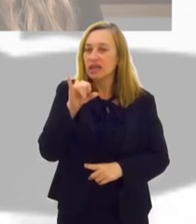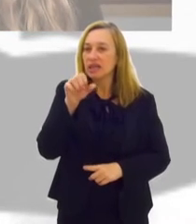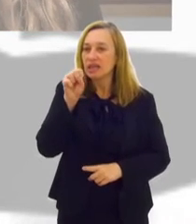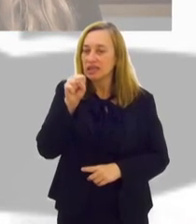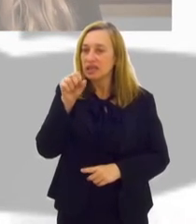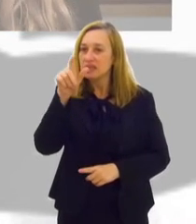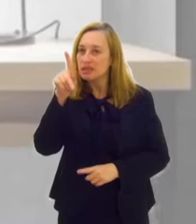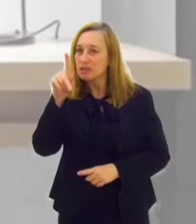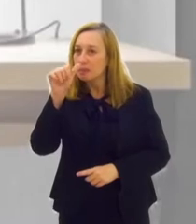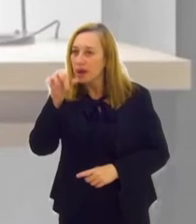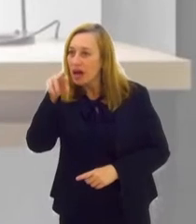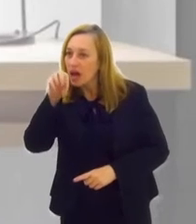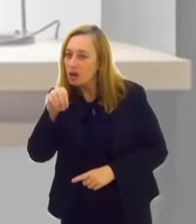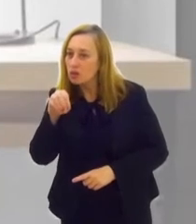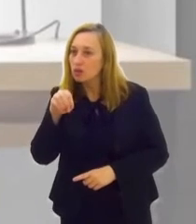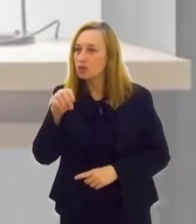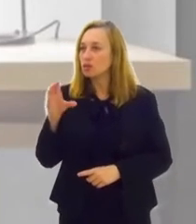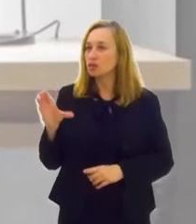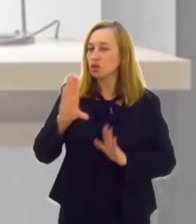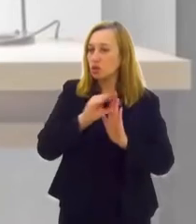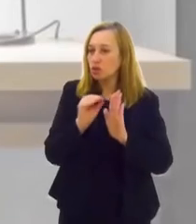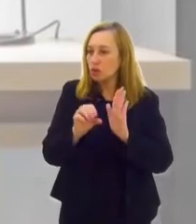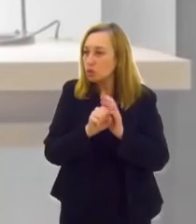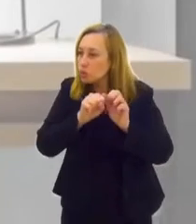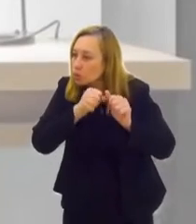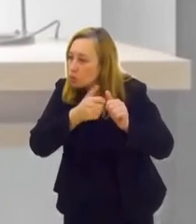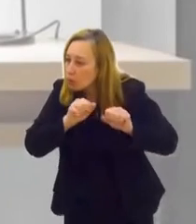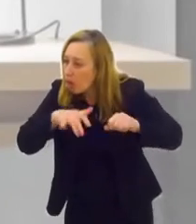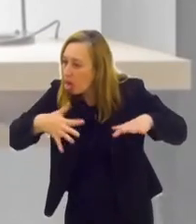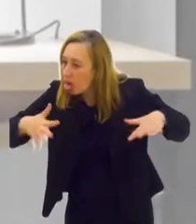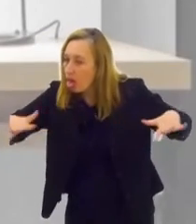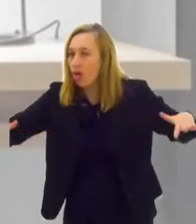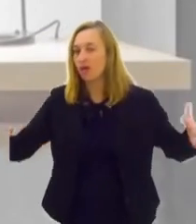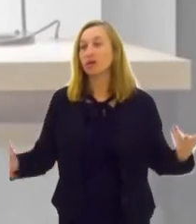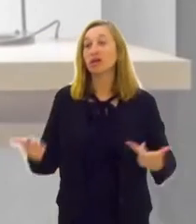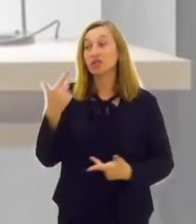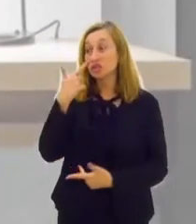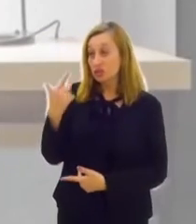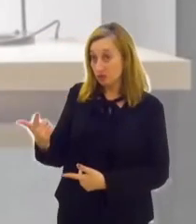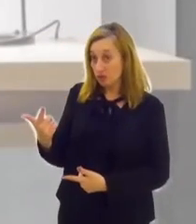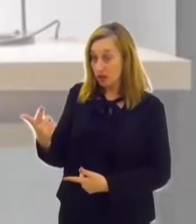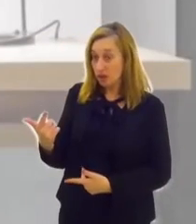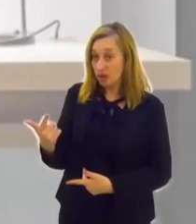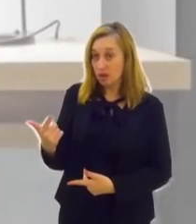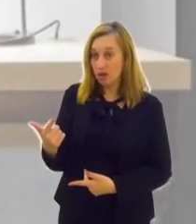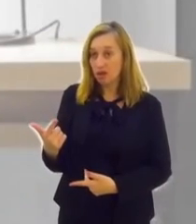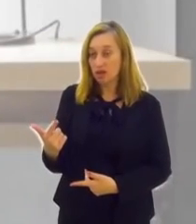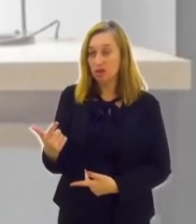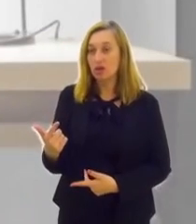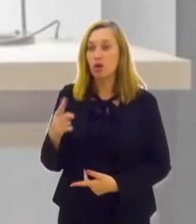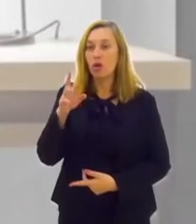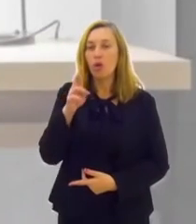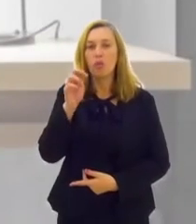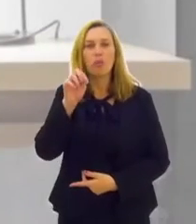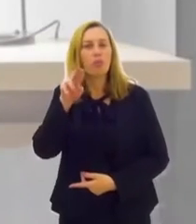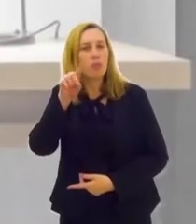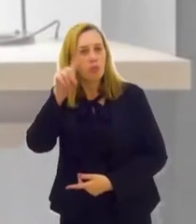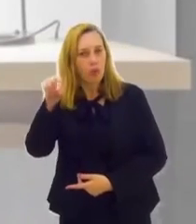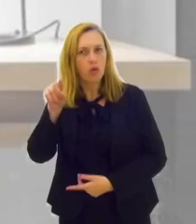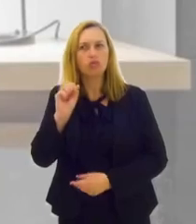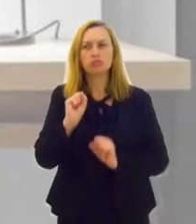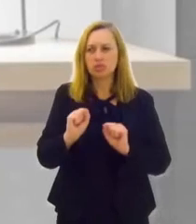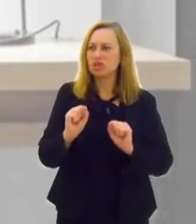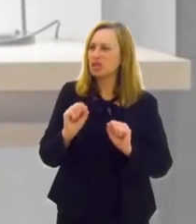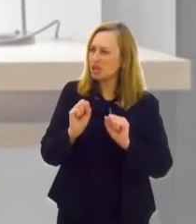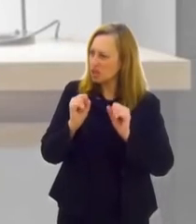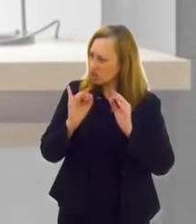disparo de conteúdo em massa. E o que nós ouvimos aqui no jargão popular o tempo todo, né, o eleitor, é sobre robôs. O senhor